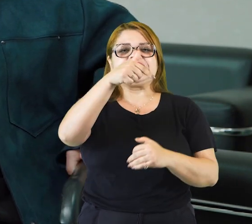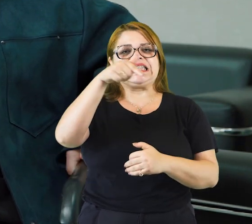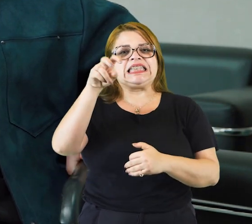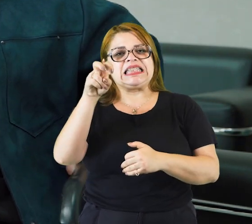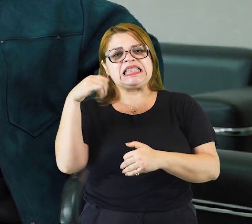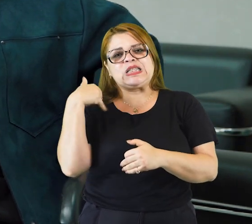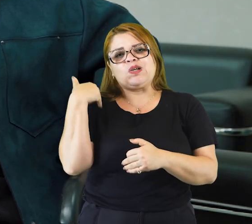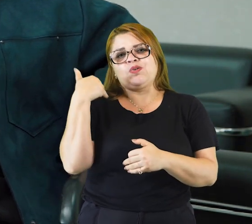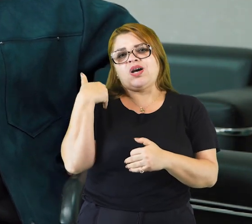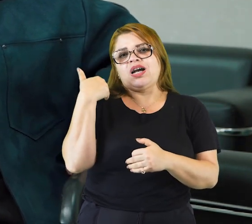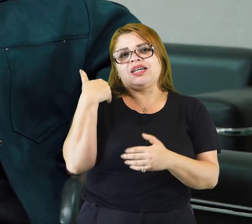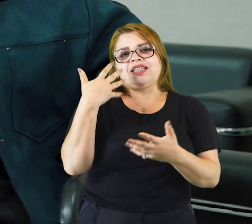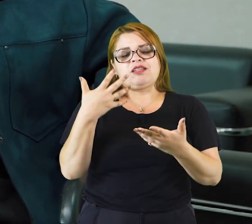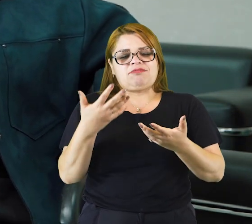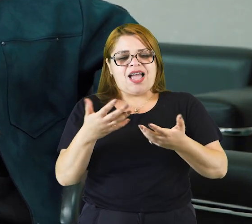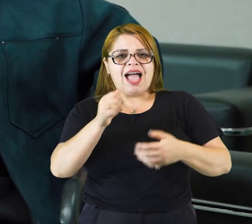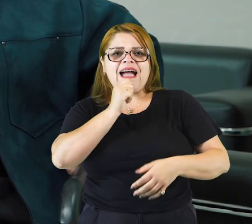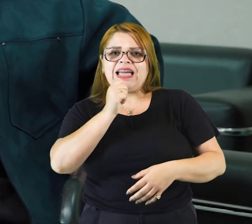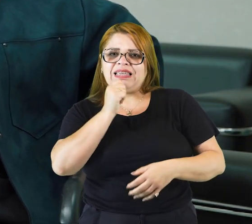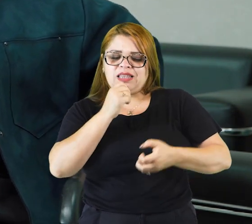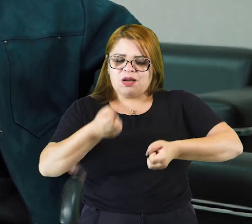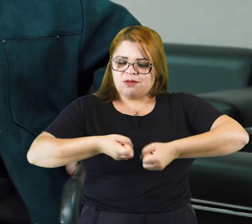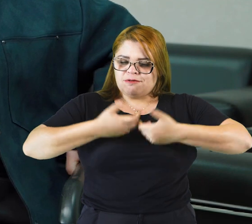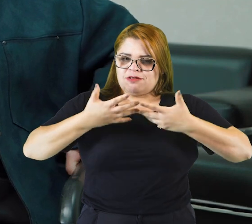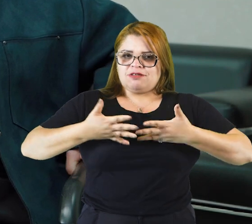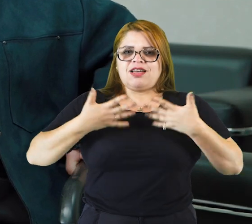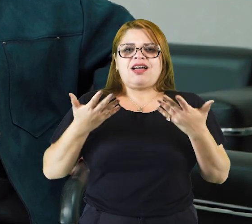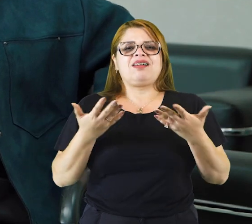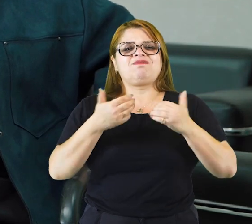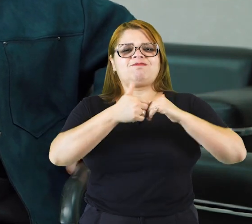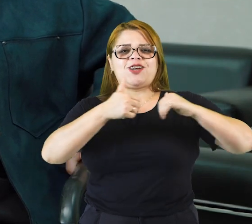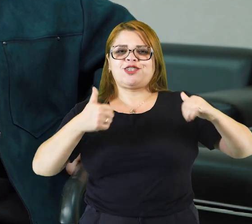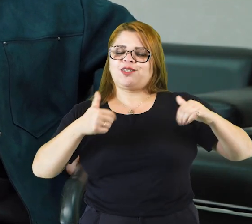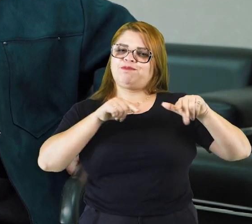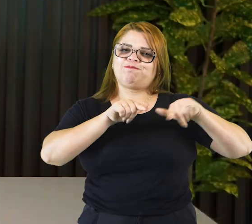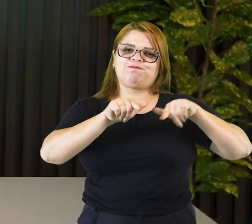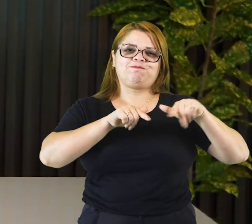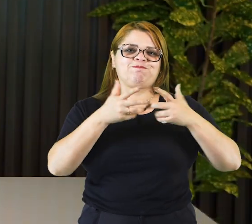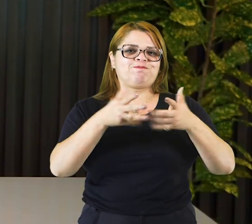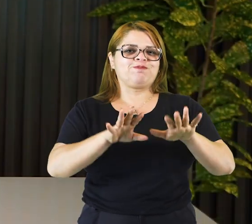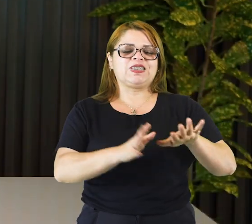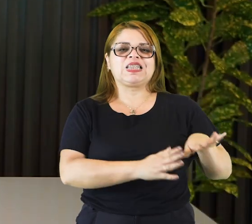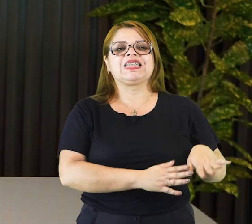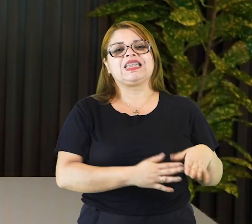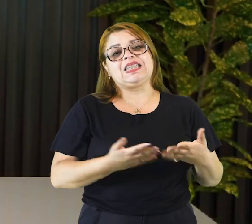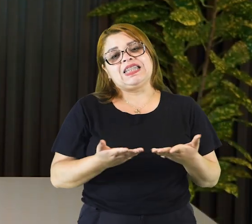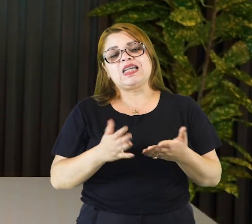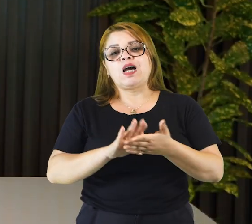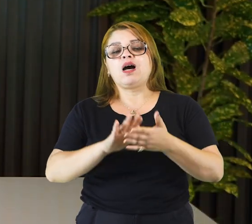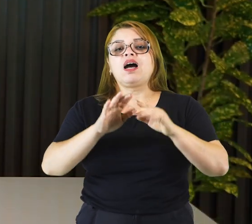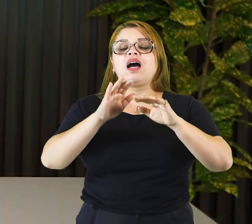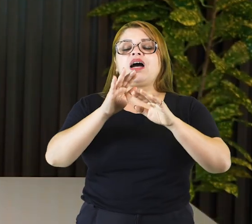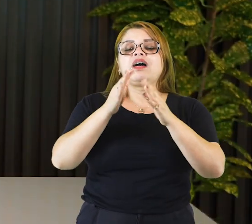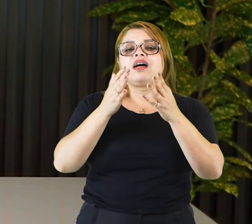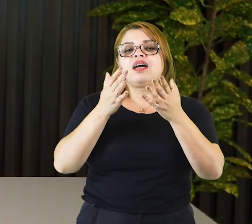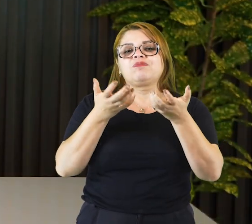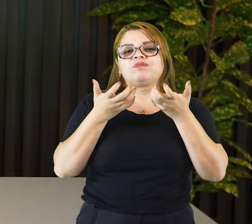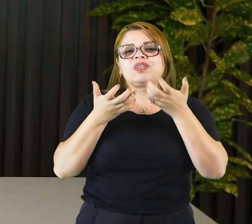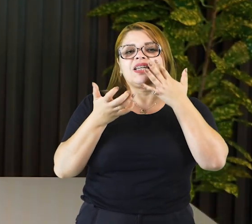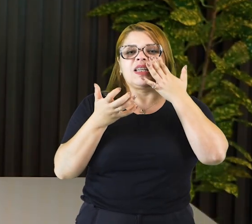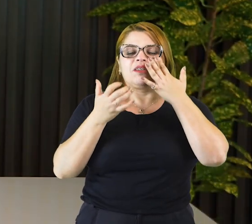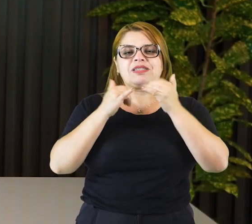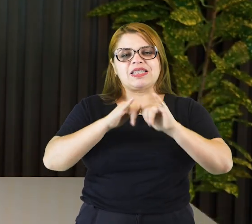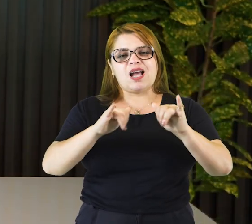75 anos, a senhora com esse vigor que a senhora tem, ter que se afastar do trabalho. Desembargadora Eva, eu gostaria de deixar